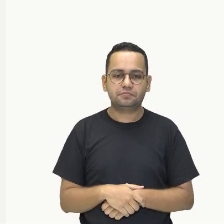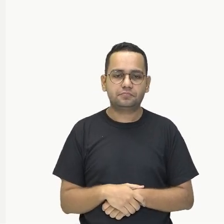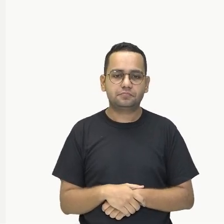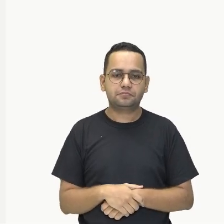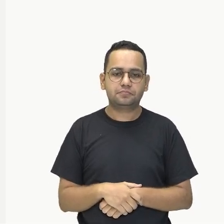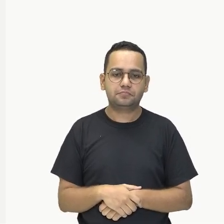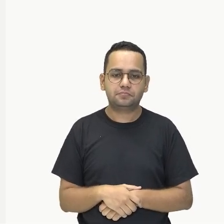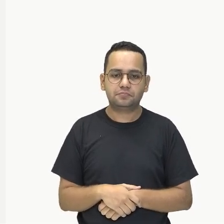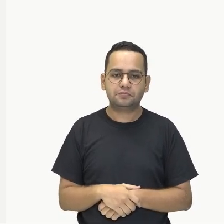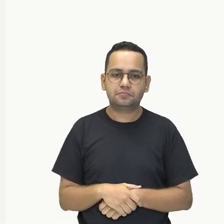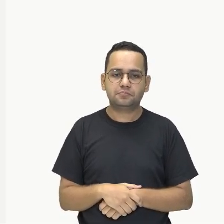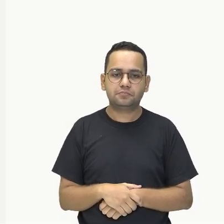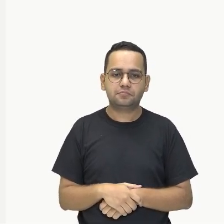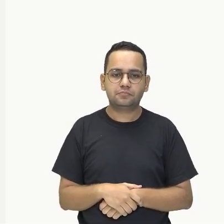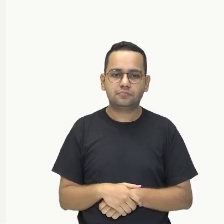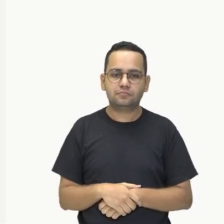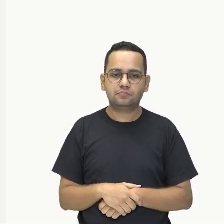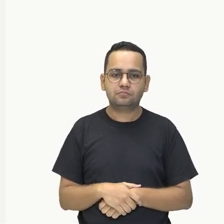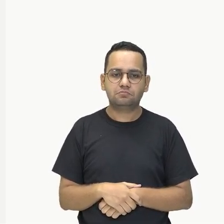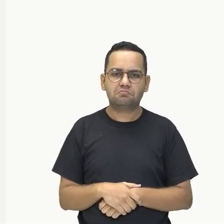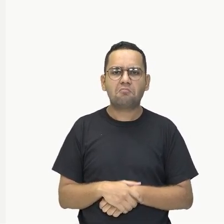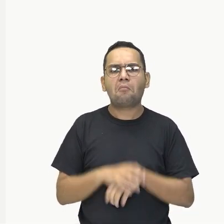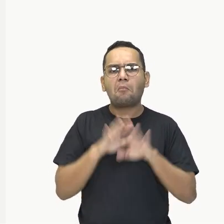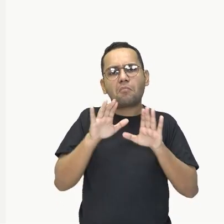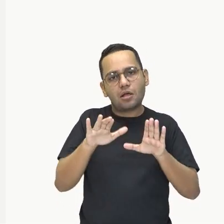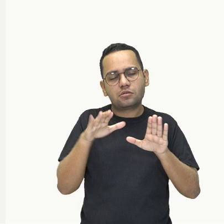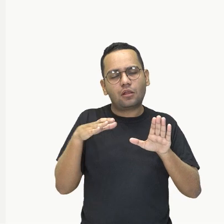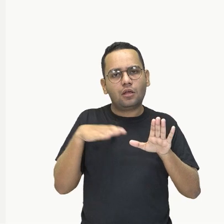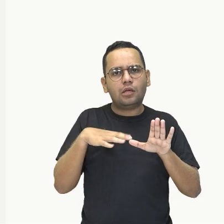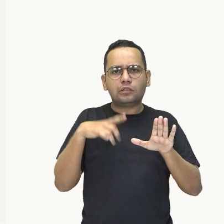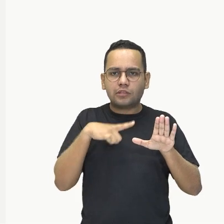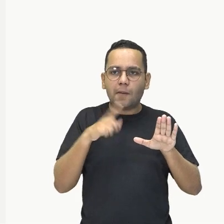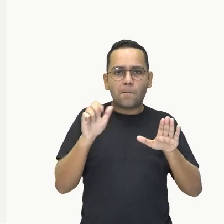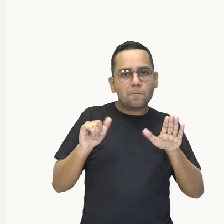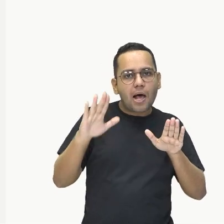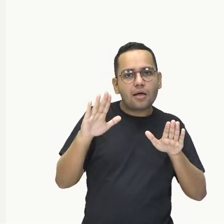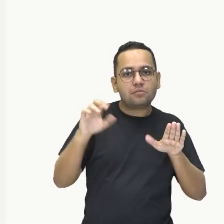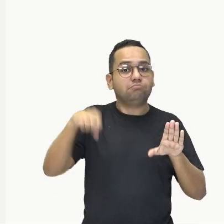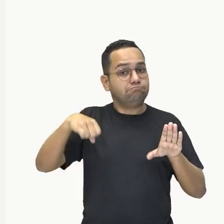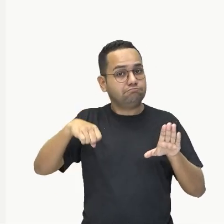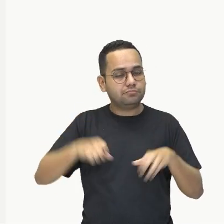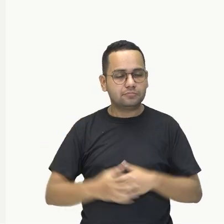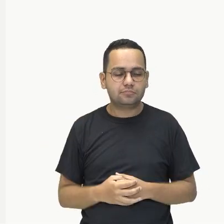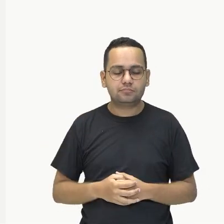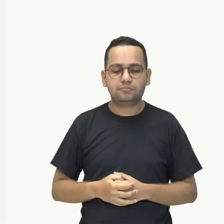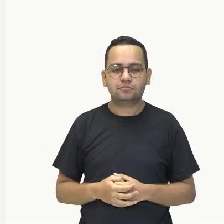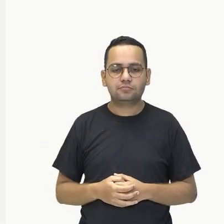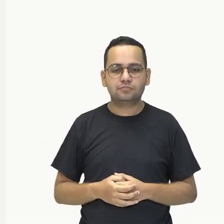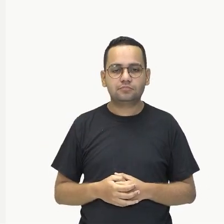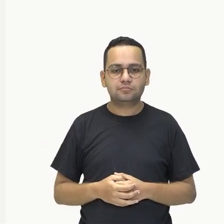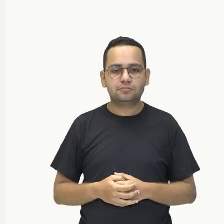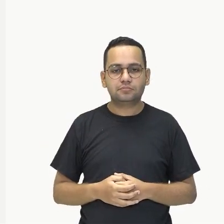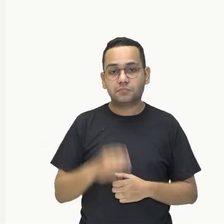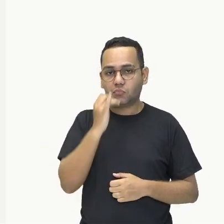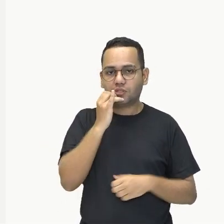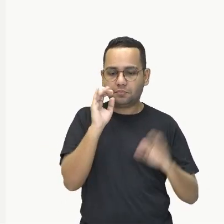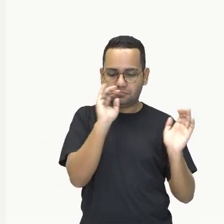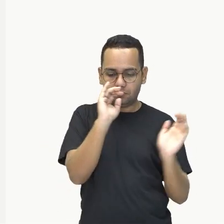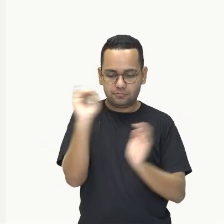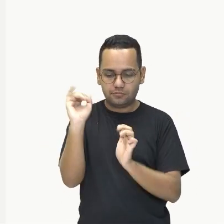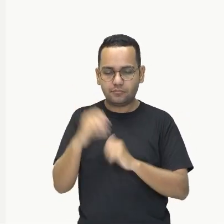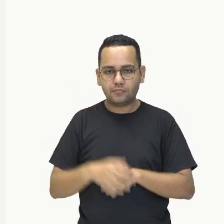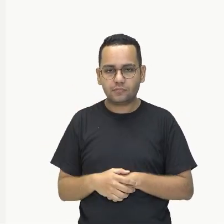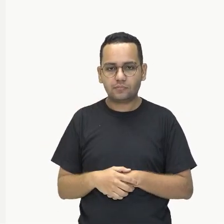também podemos ter mais de uma adição, tá bom? Nós poderíamos ter, como exemplo aqui, ó, x